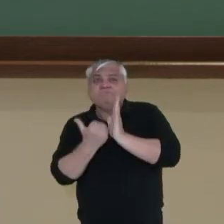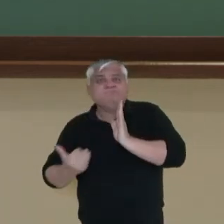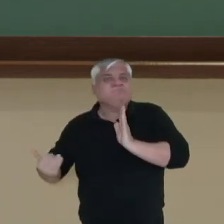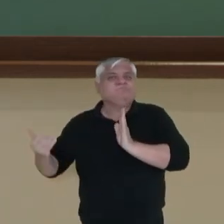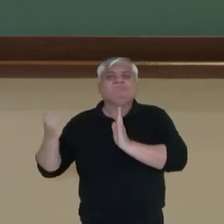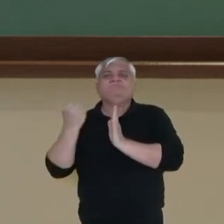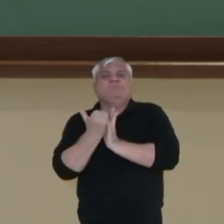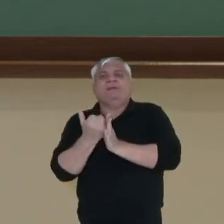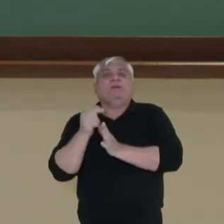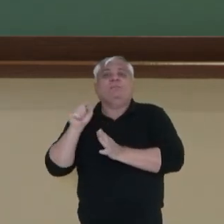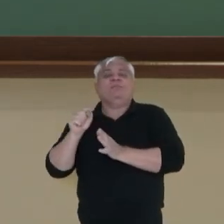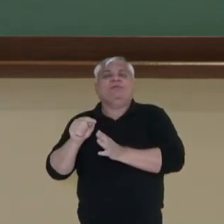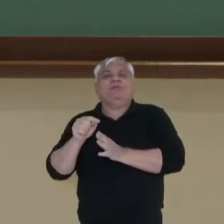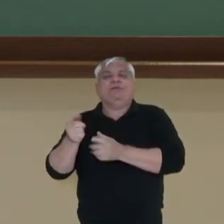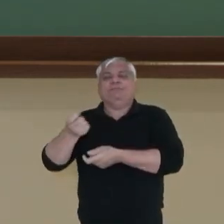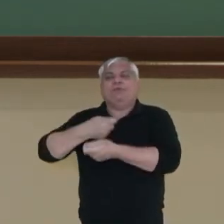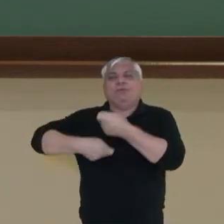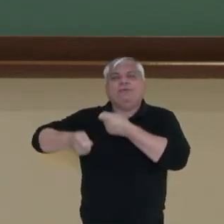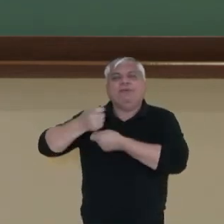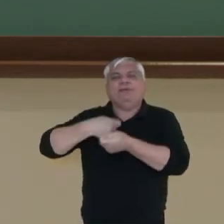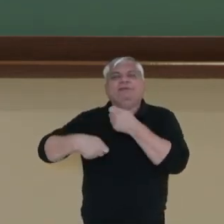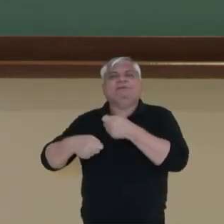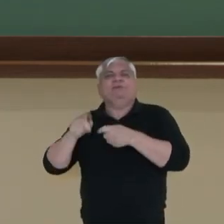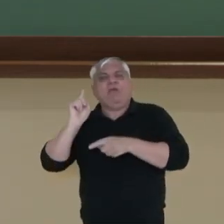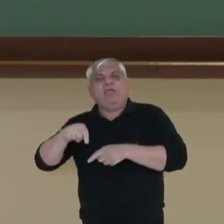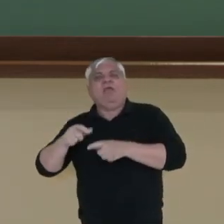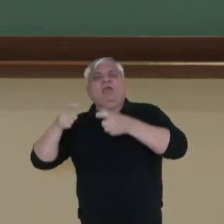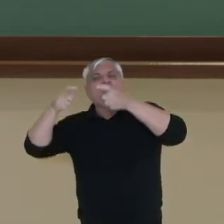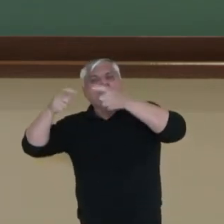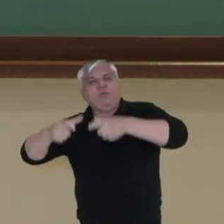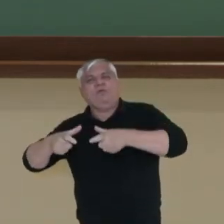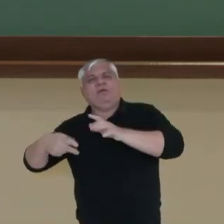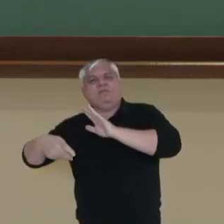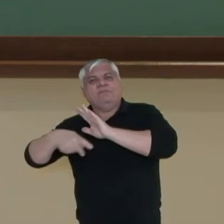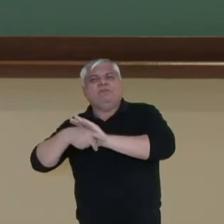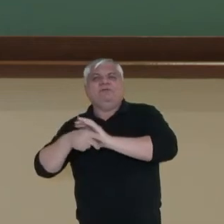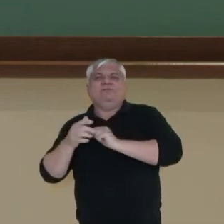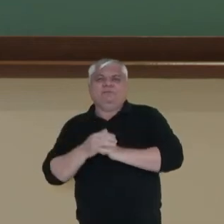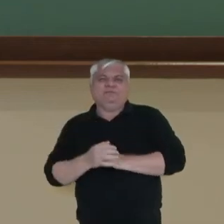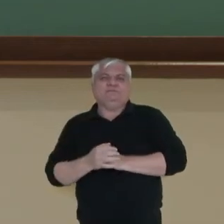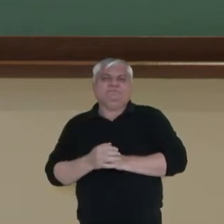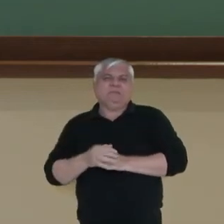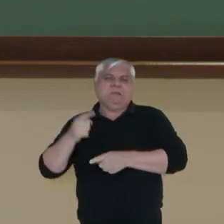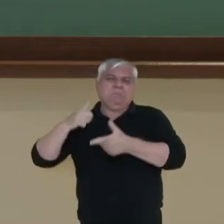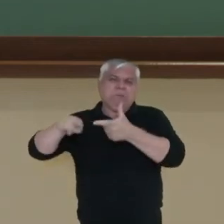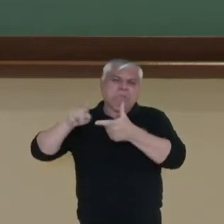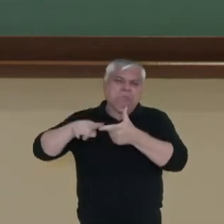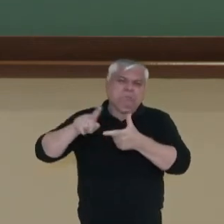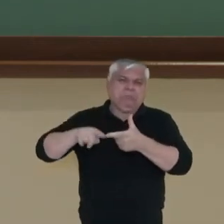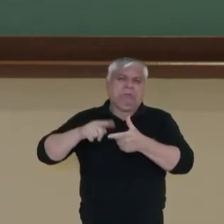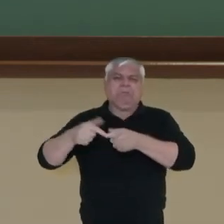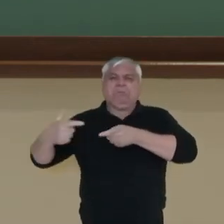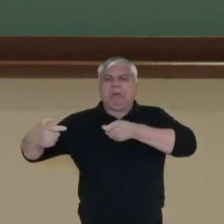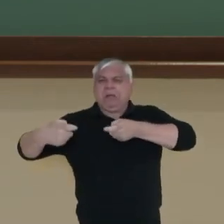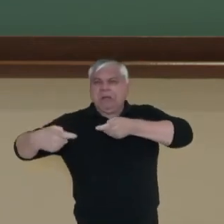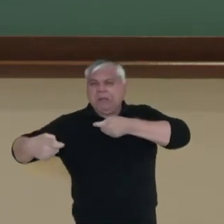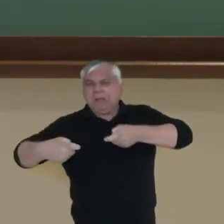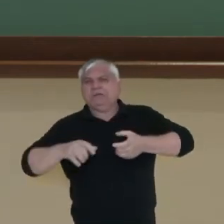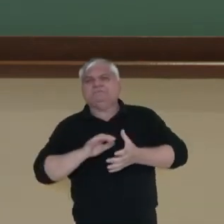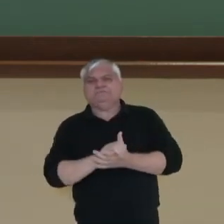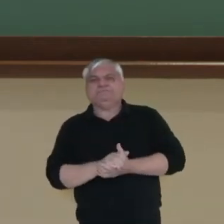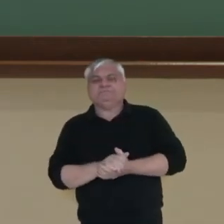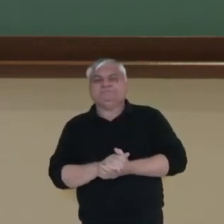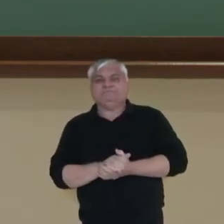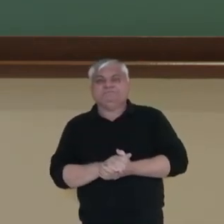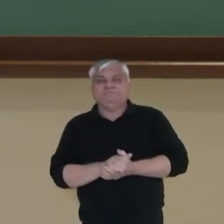principalmente comercial, mas que em casos extremos acaba indo para conflitos armados.